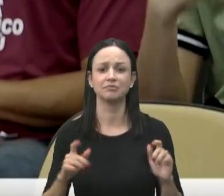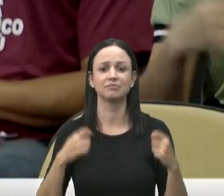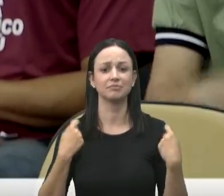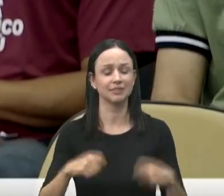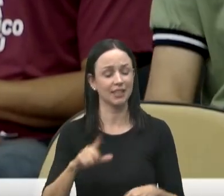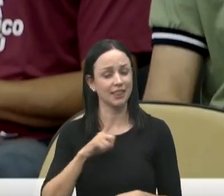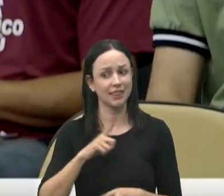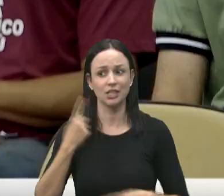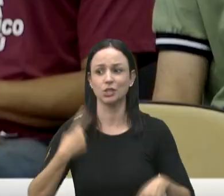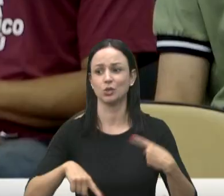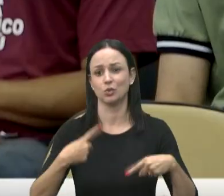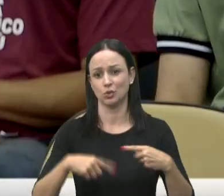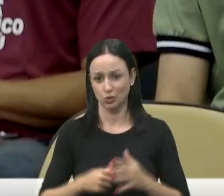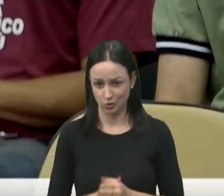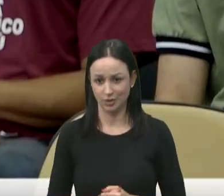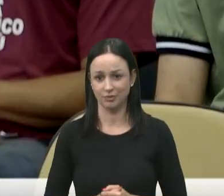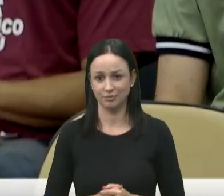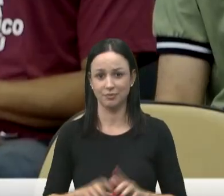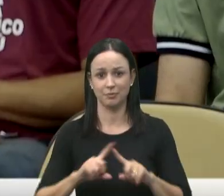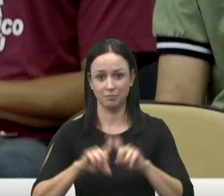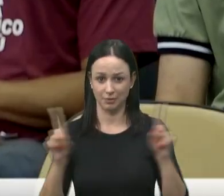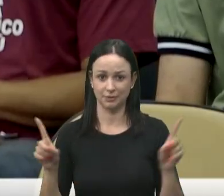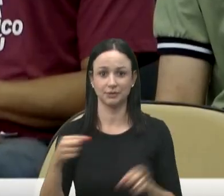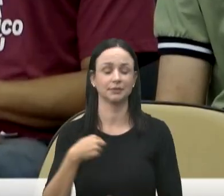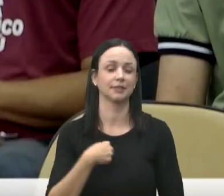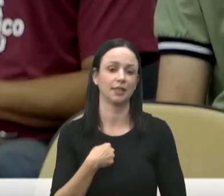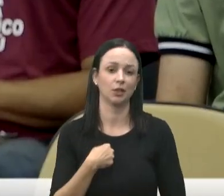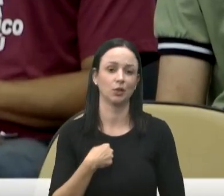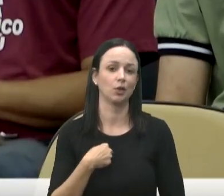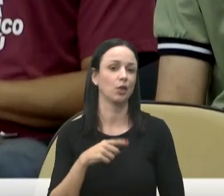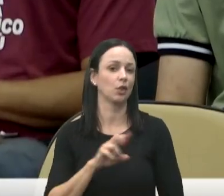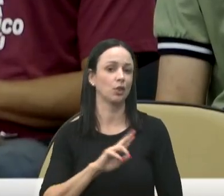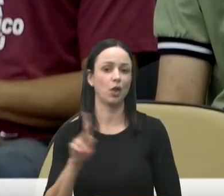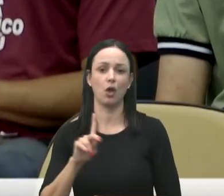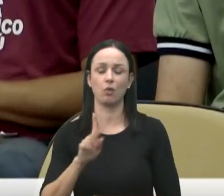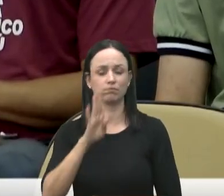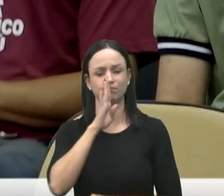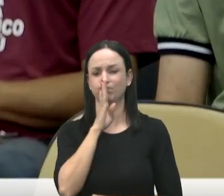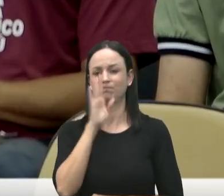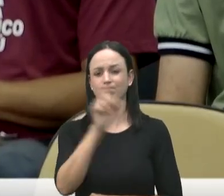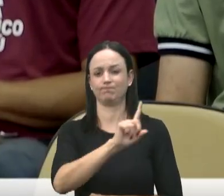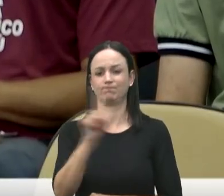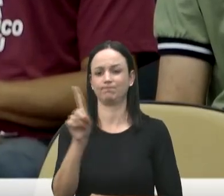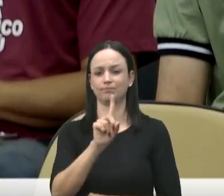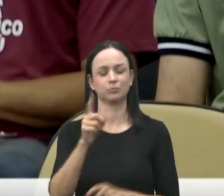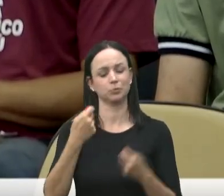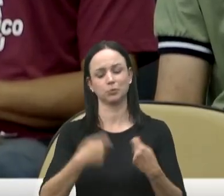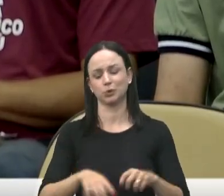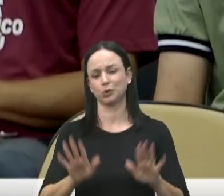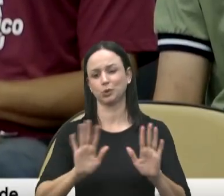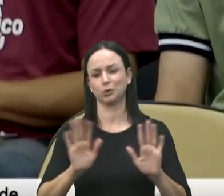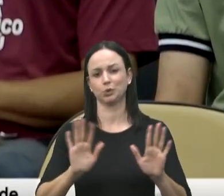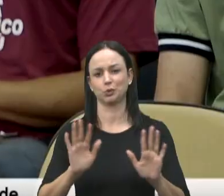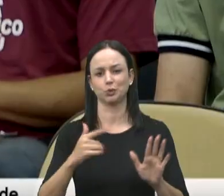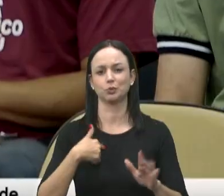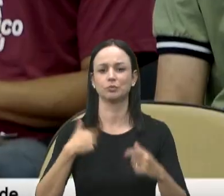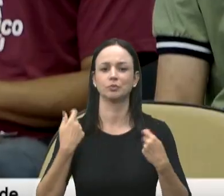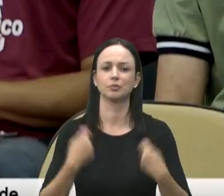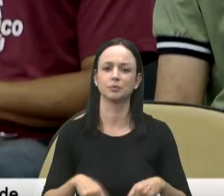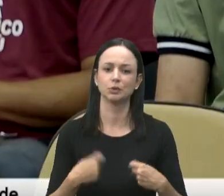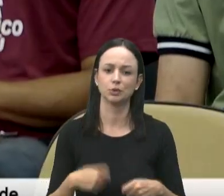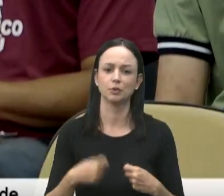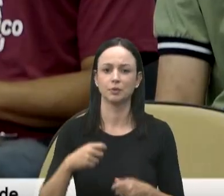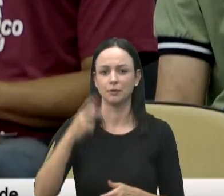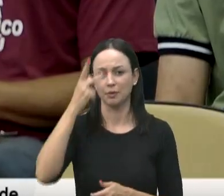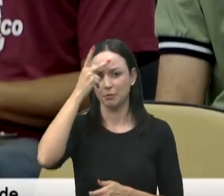essa discussão, mas eu não fico calado, eu não preciso disso. Eu preciso que as